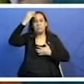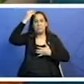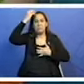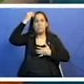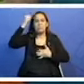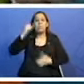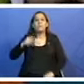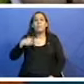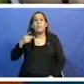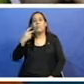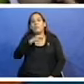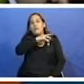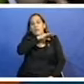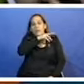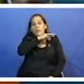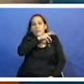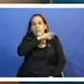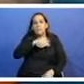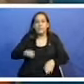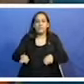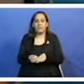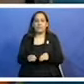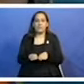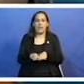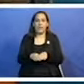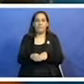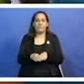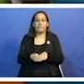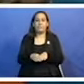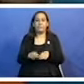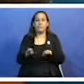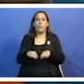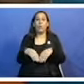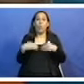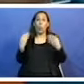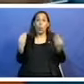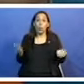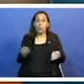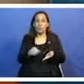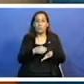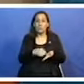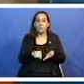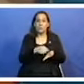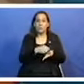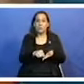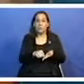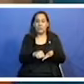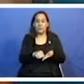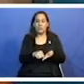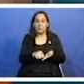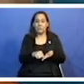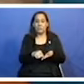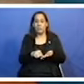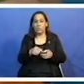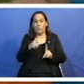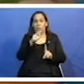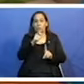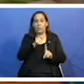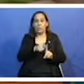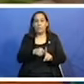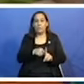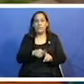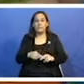falar sobre animais também. Quando que esse livreto foi produzido? Olha lá, no fim